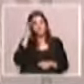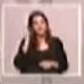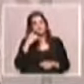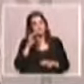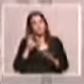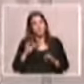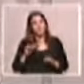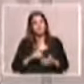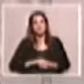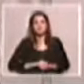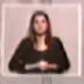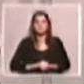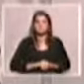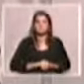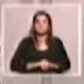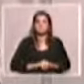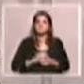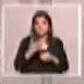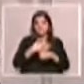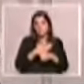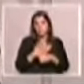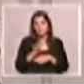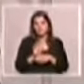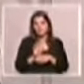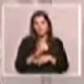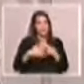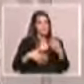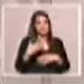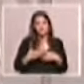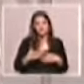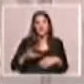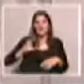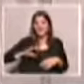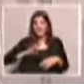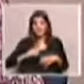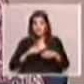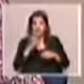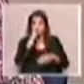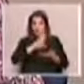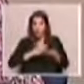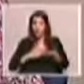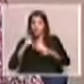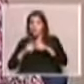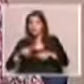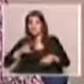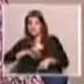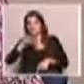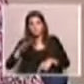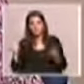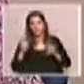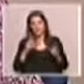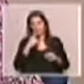ter esse cuidado. Cebola, por exemplo. Sim. Não misture uma cebola aberta ao lado de um queijo da serra. Portanto,